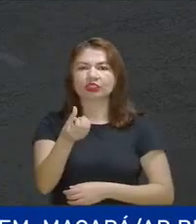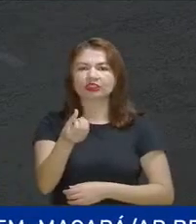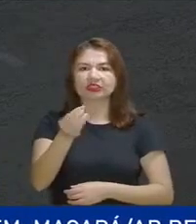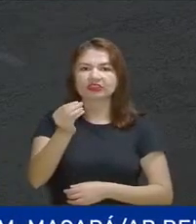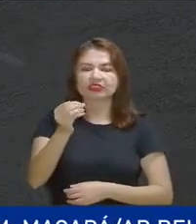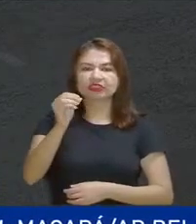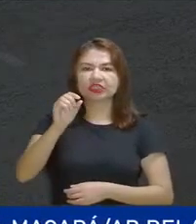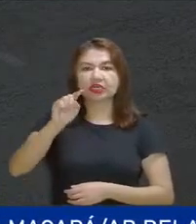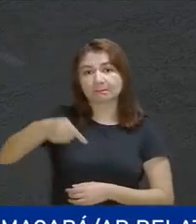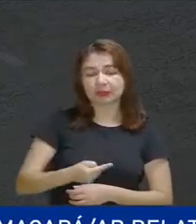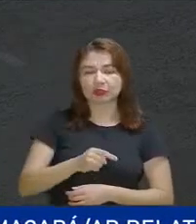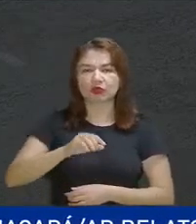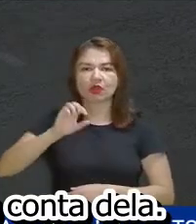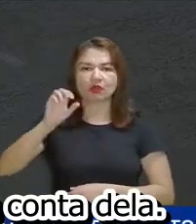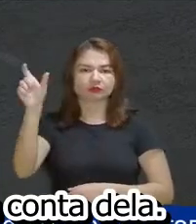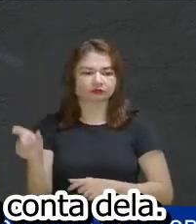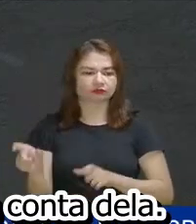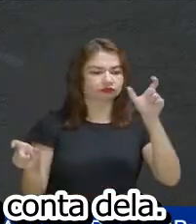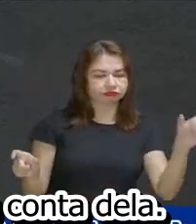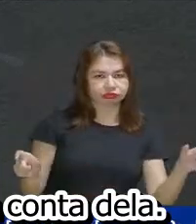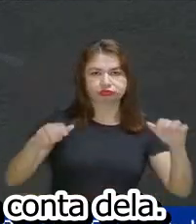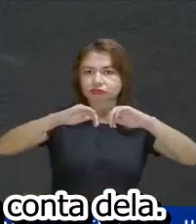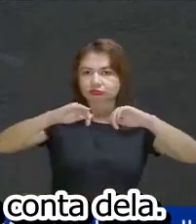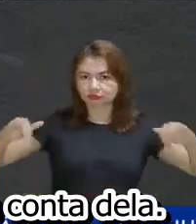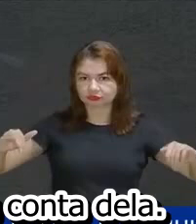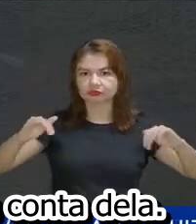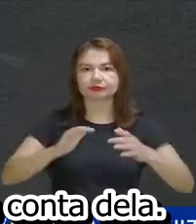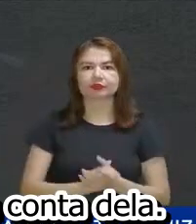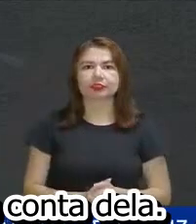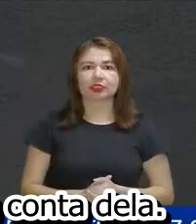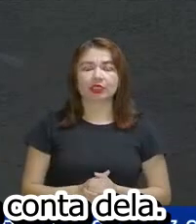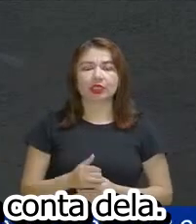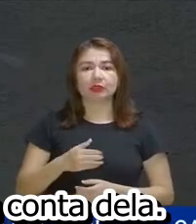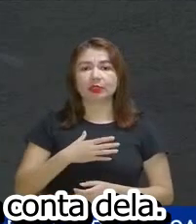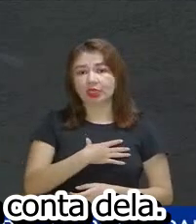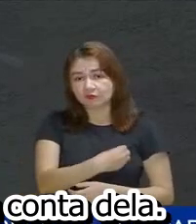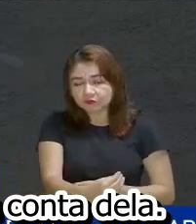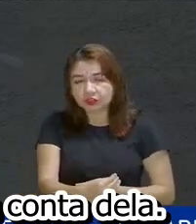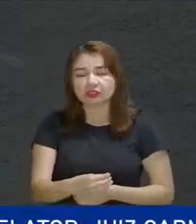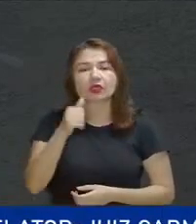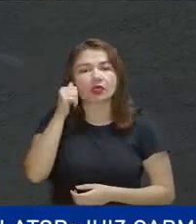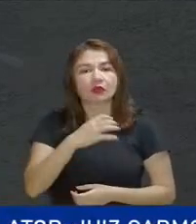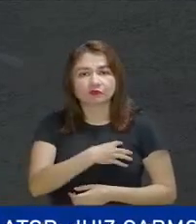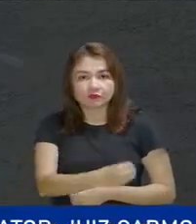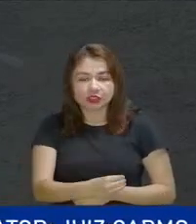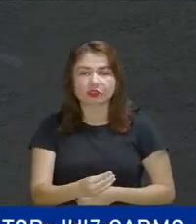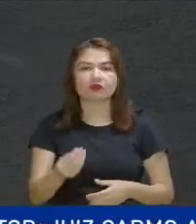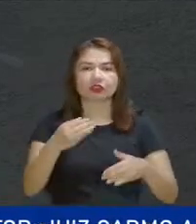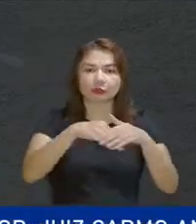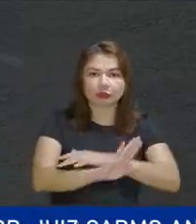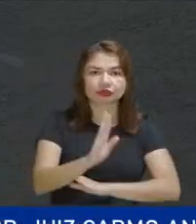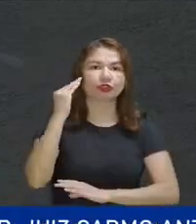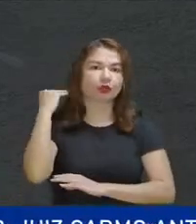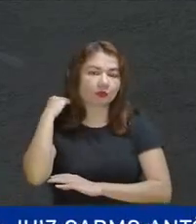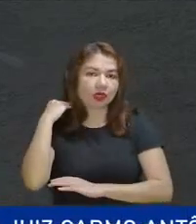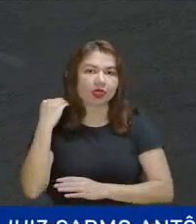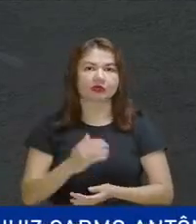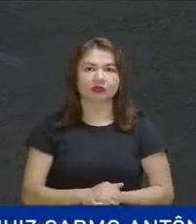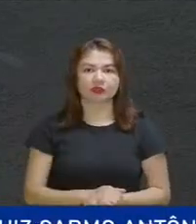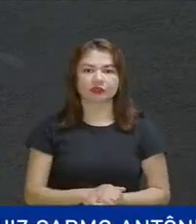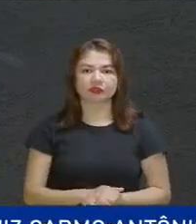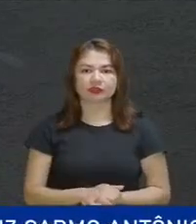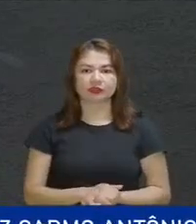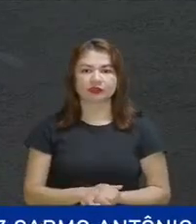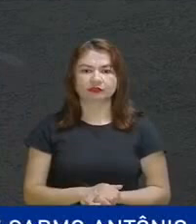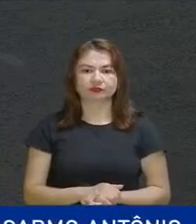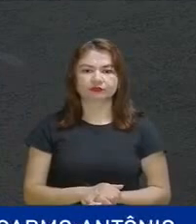mil para ela, né? Então eles dividiram. Aí a minha filha foi depositar aqui no Bradesco mesmo, na conta dela. Aí a gente disse, mas você